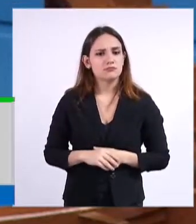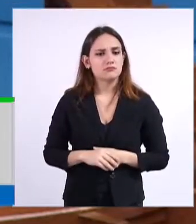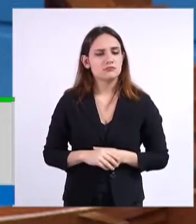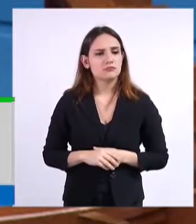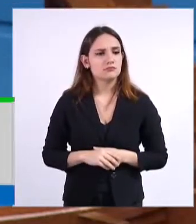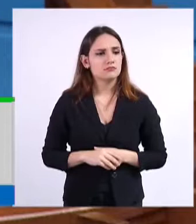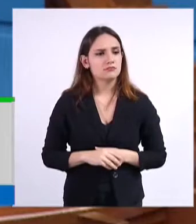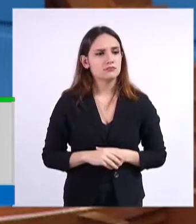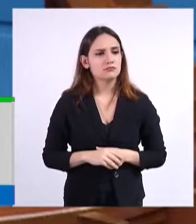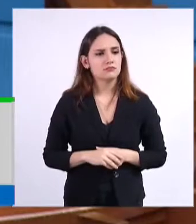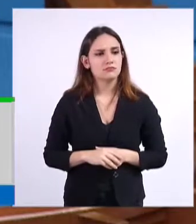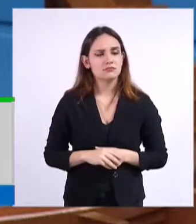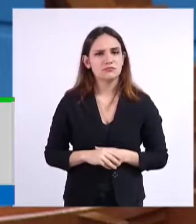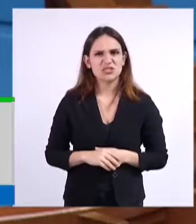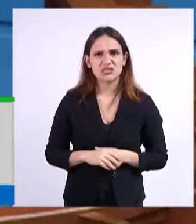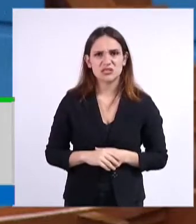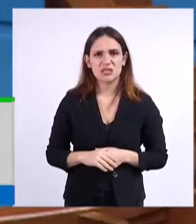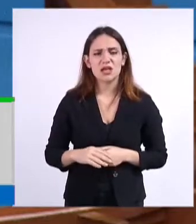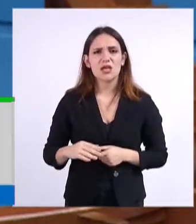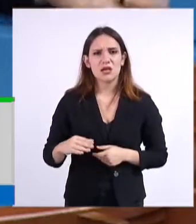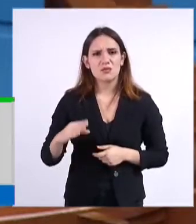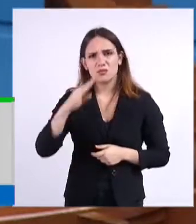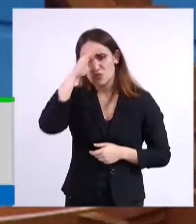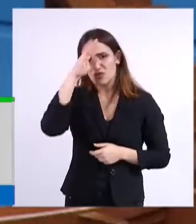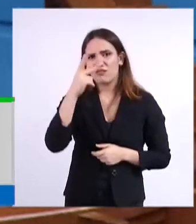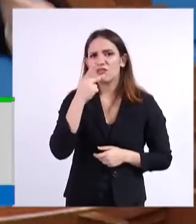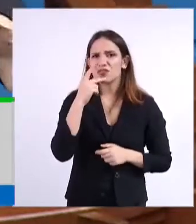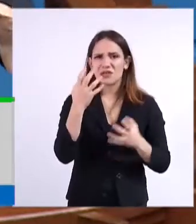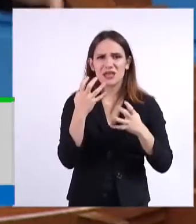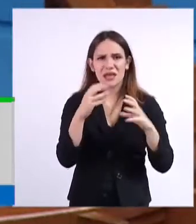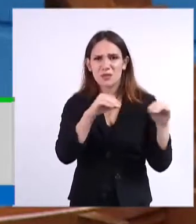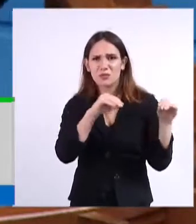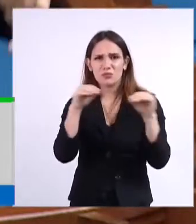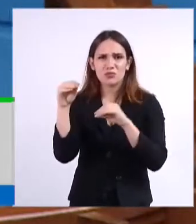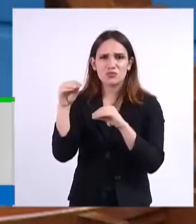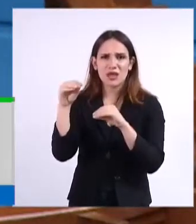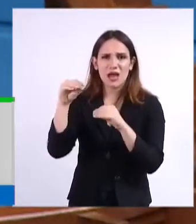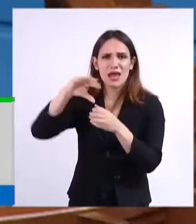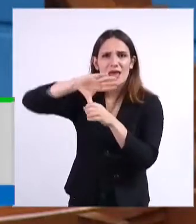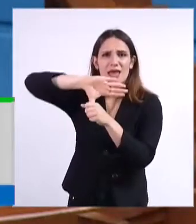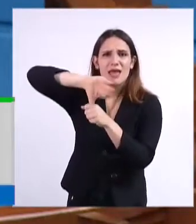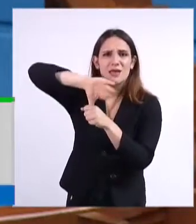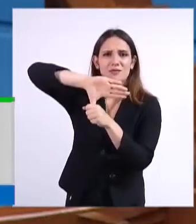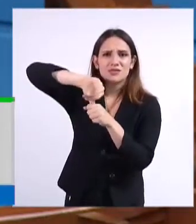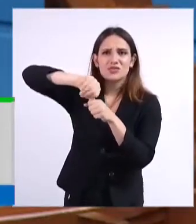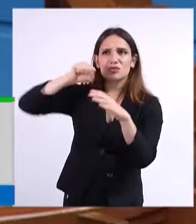a embaixada do Brasil de Tel Aviv para Jerusalém para